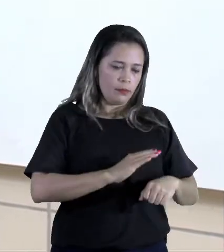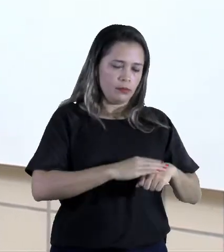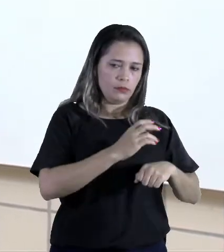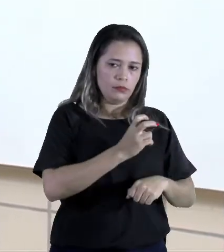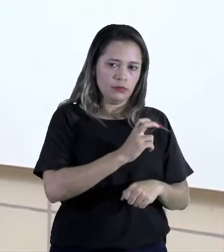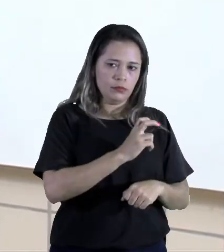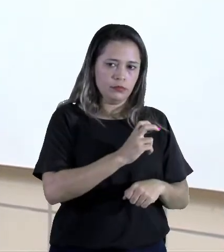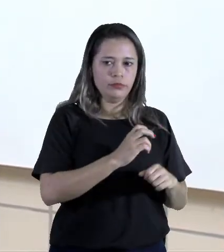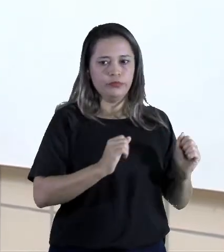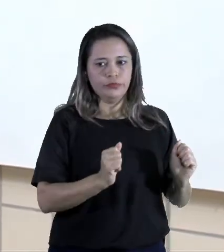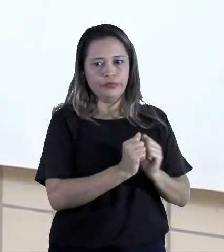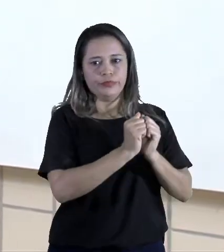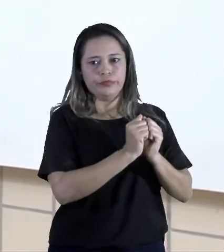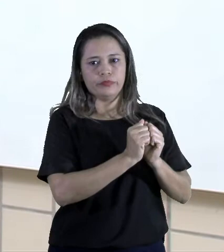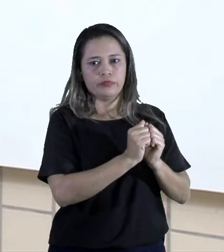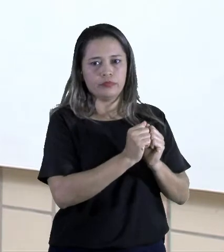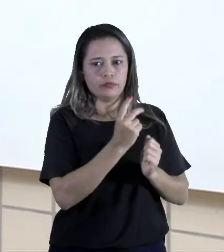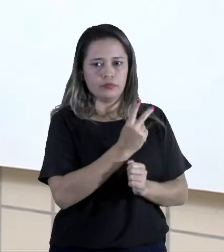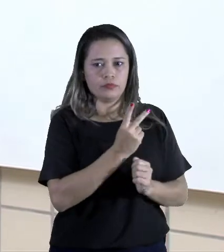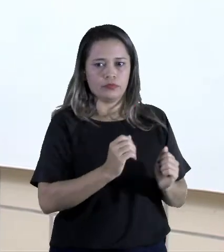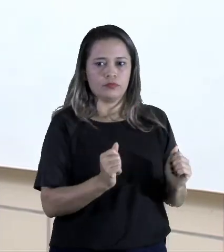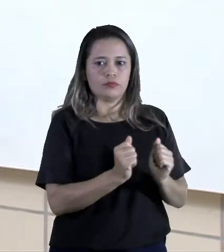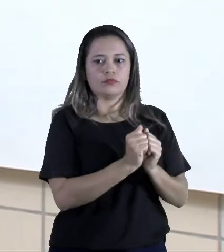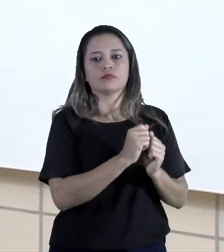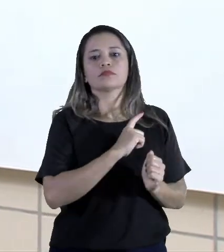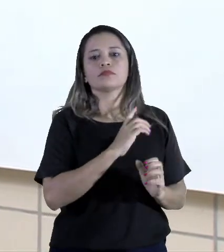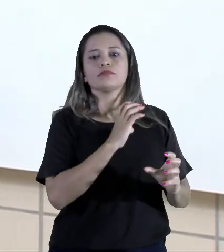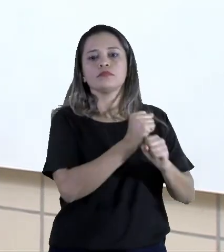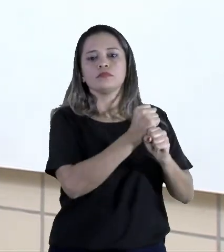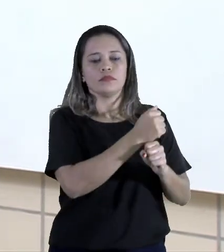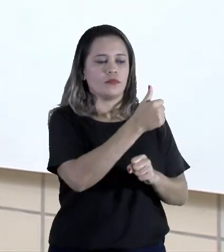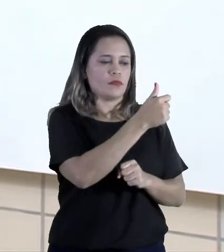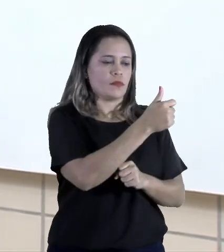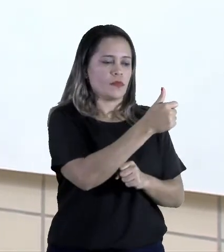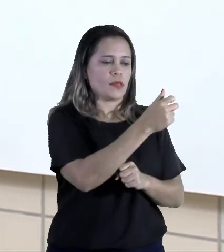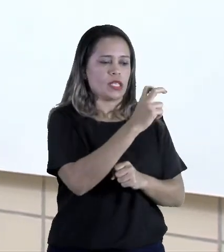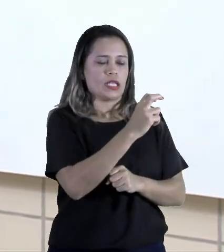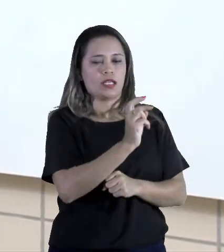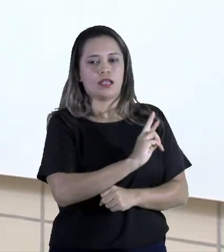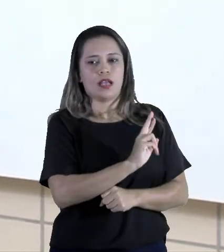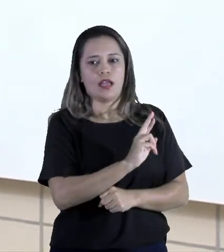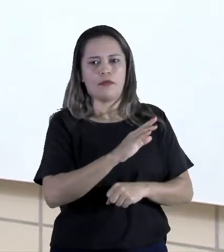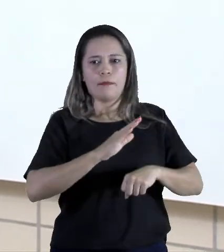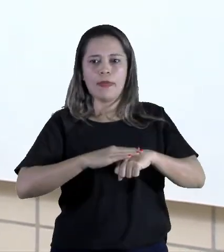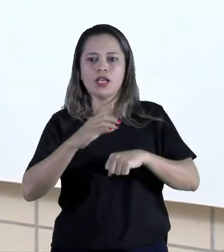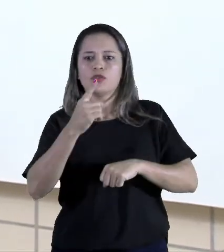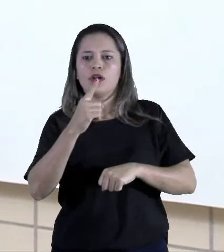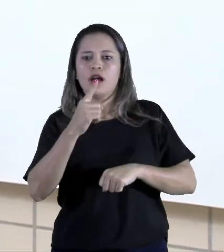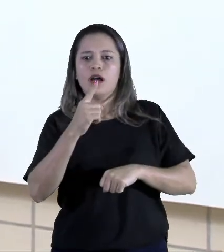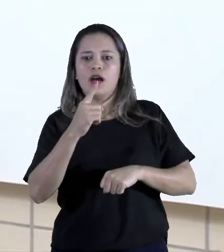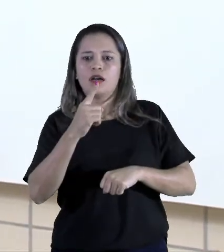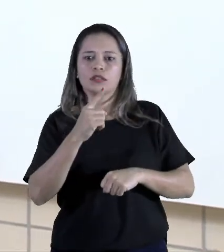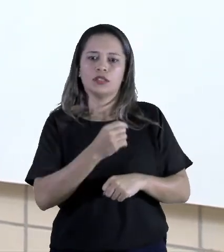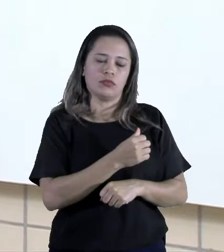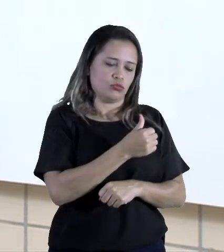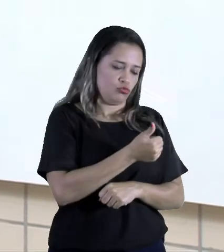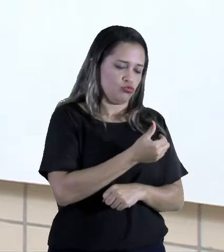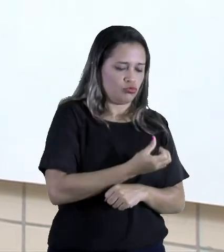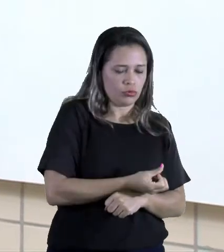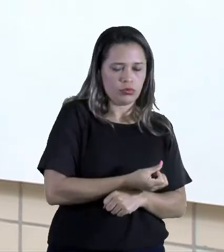temos R$15. Só que eu tenho mais R$1 aqui. Quanto que dá?